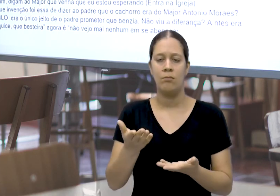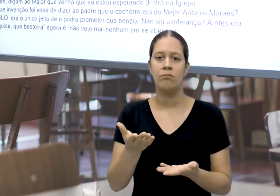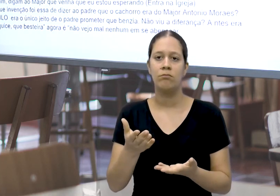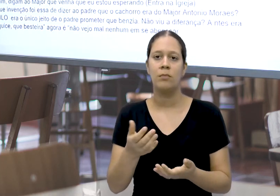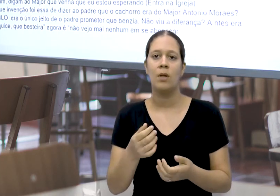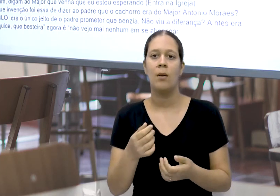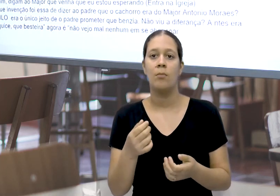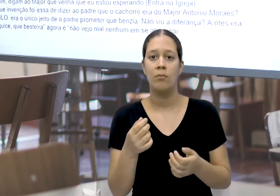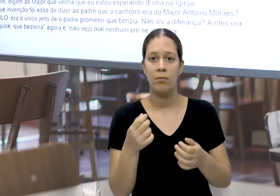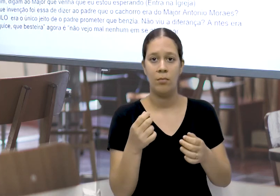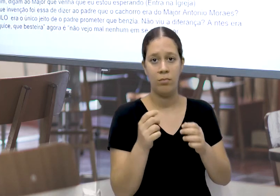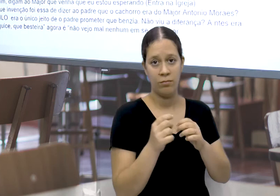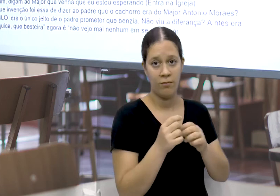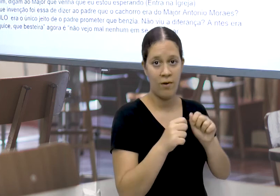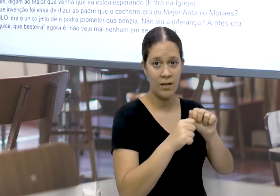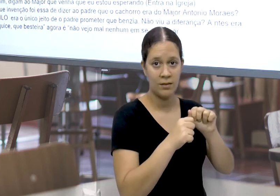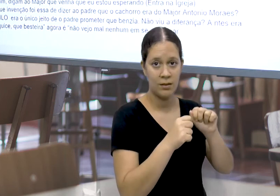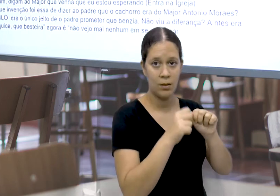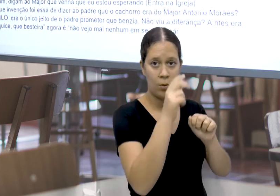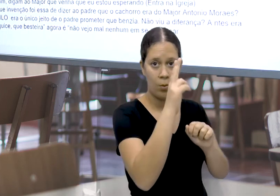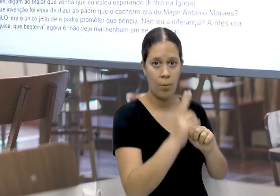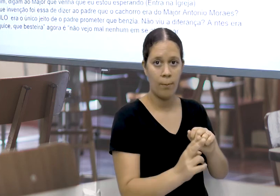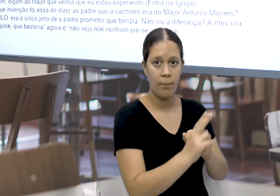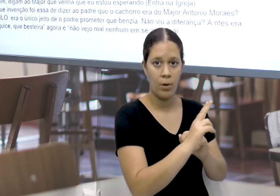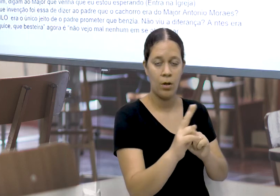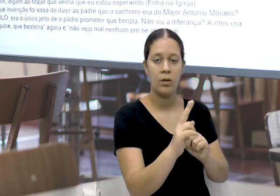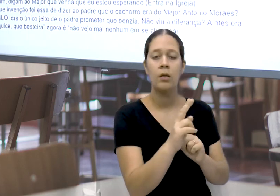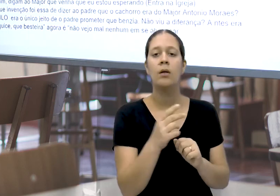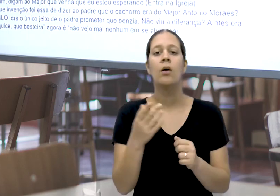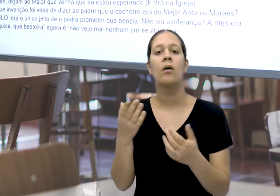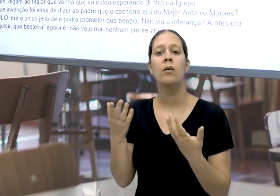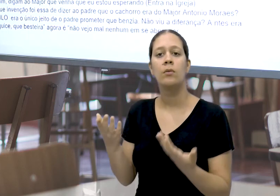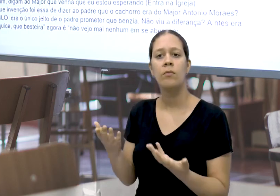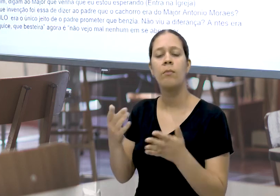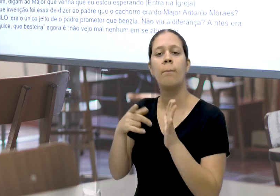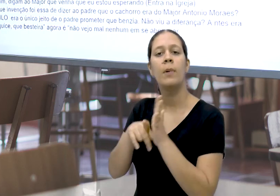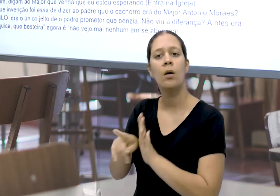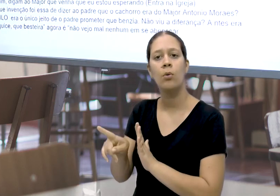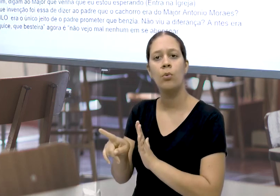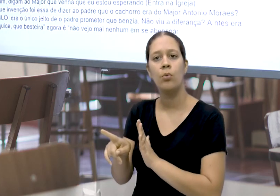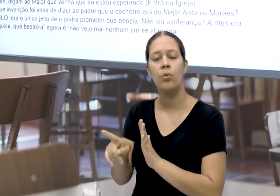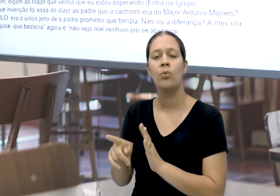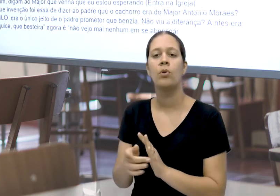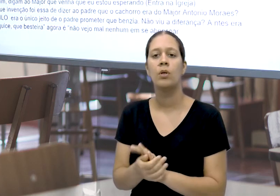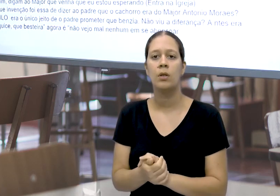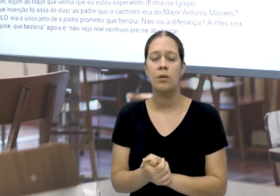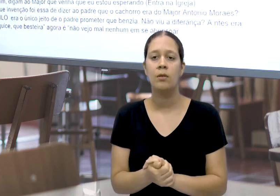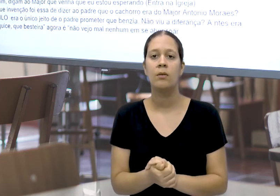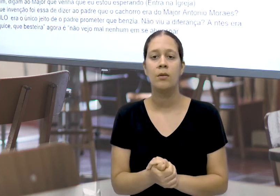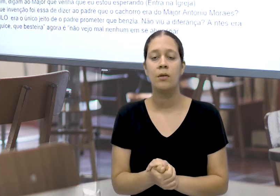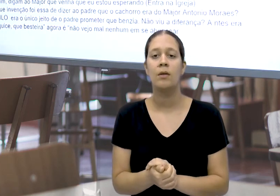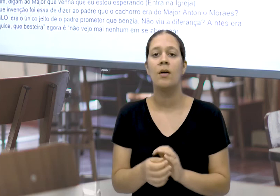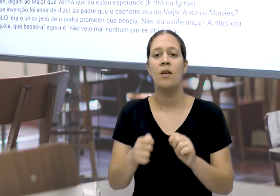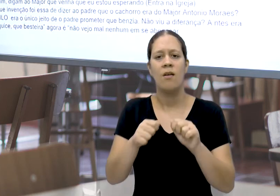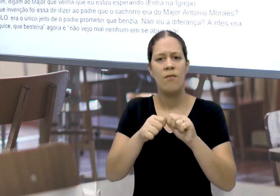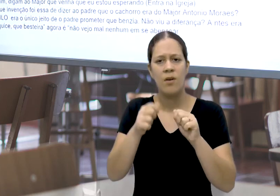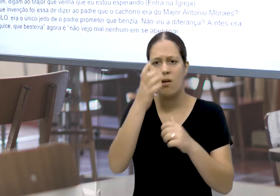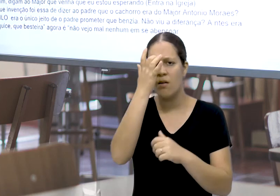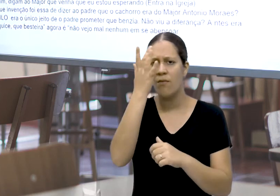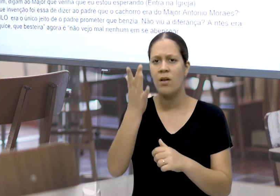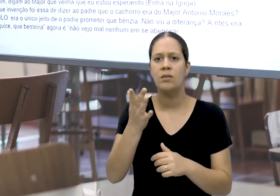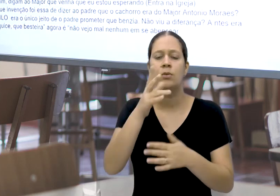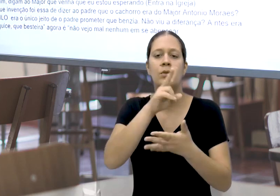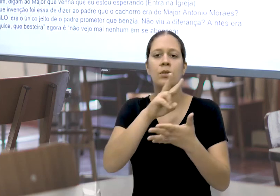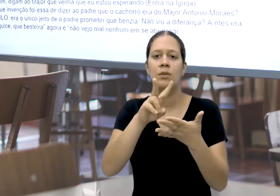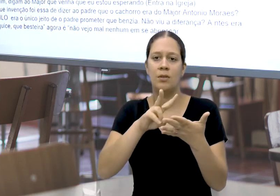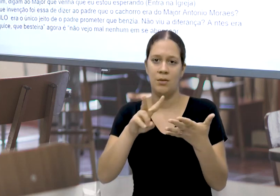representando o padre vai ter que virar para a personagem Chicó e fazer essa pergunta. Então, seguindo as rubricas, é facinho